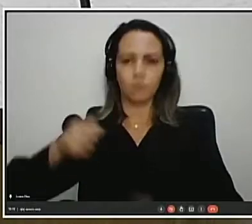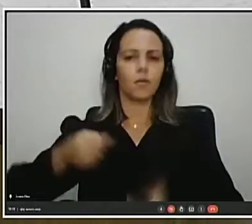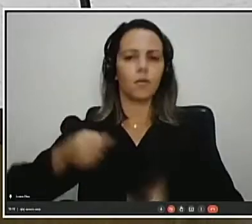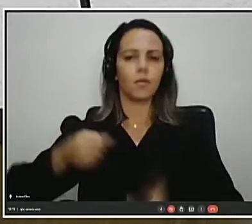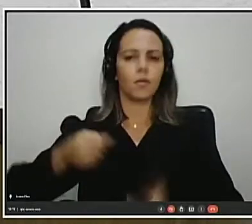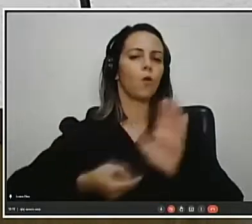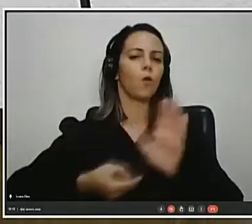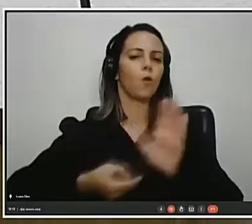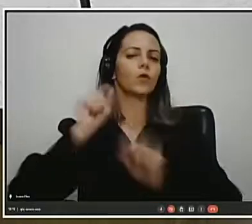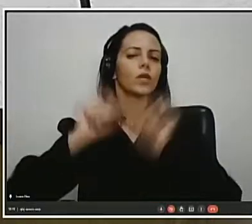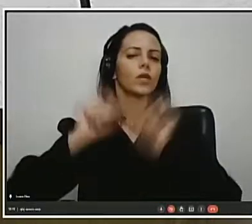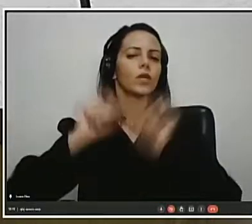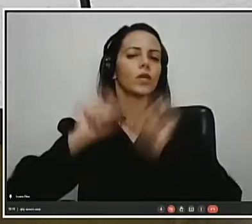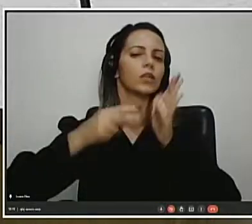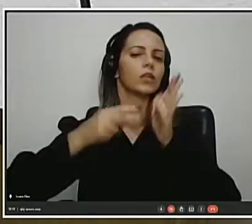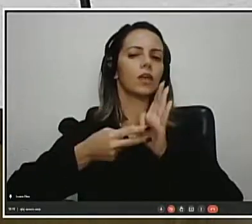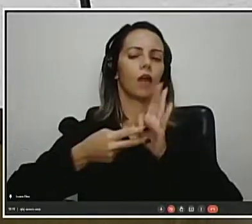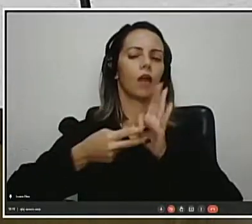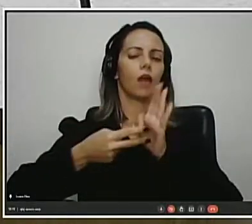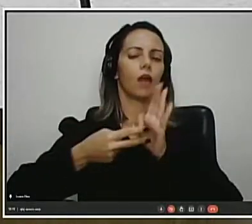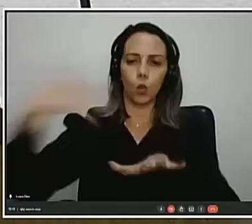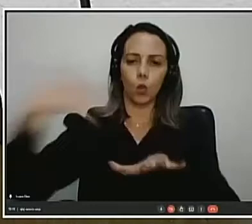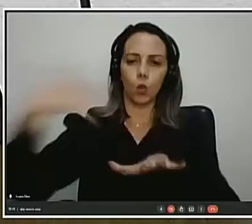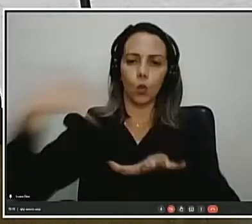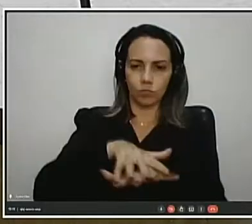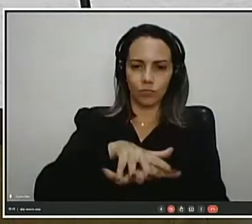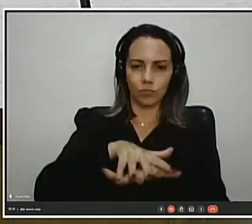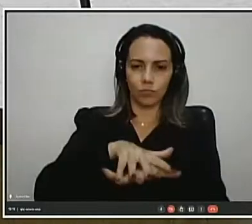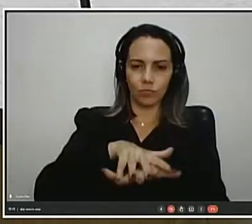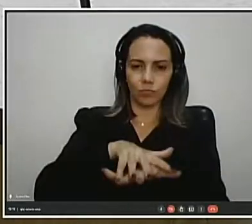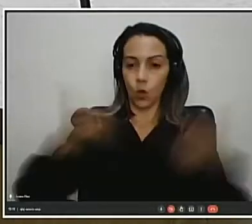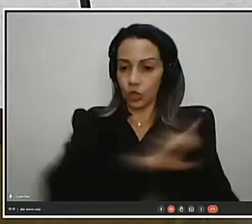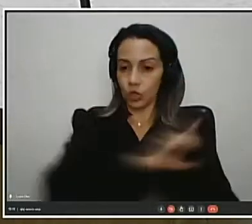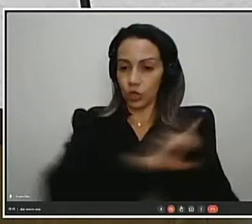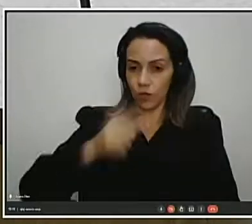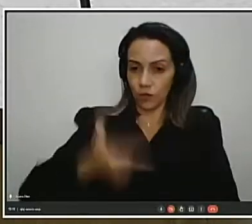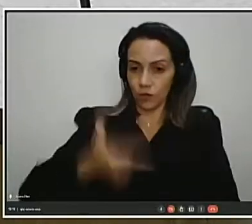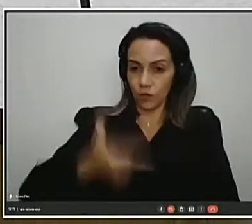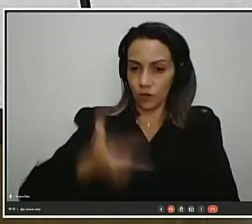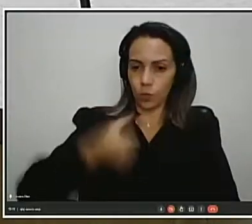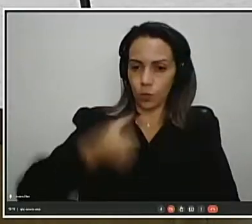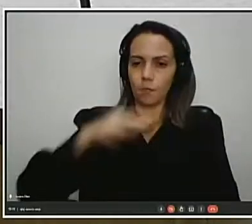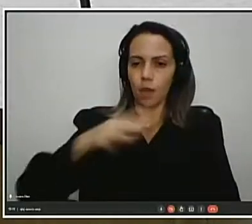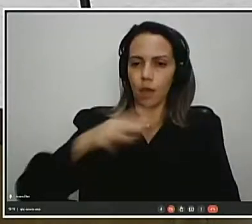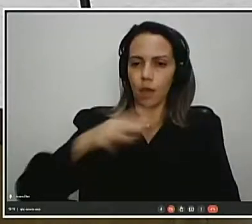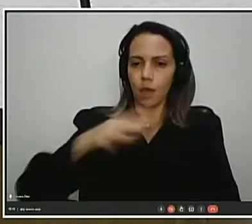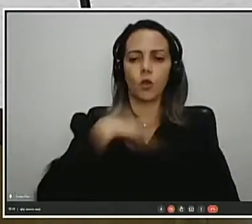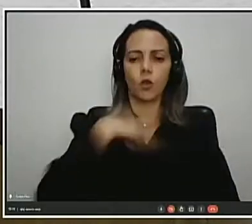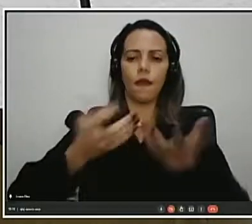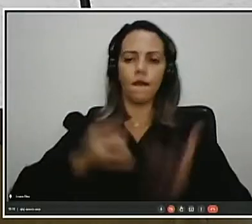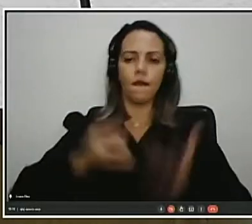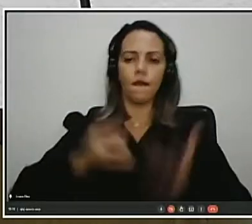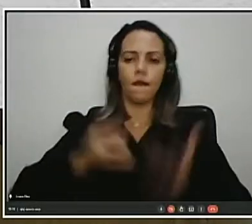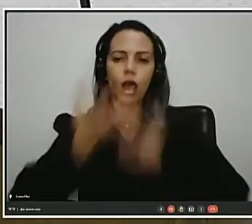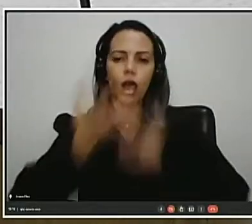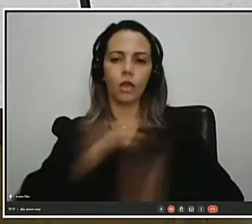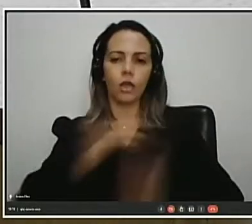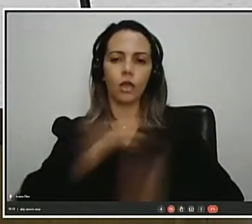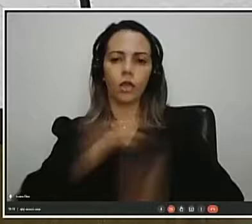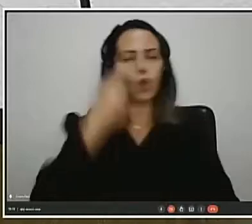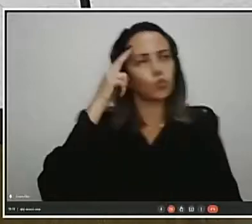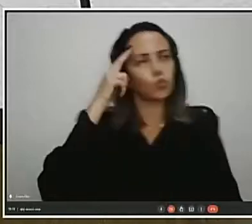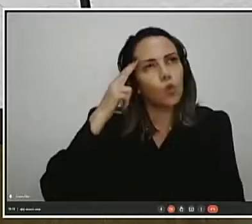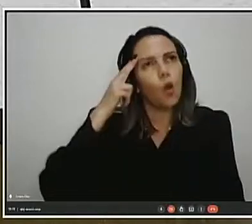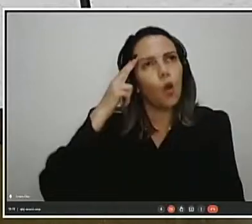reflexão e mudança. Nesse dia 21 de março de 2022, queremos dizer que sonhamos com uma sociedade em que a pessoa com síndrome